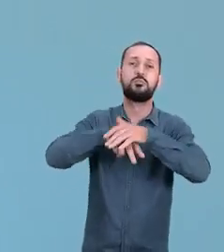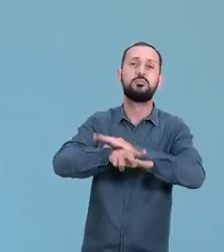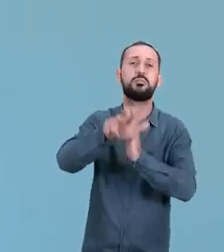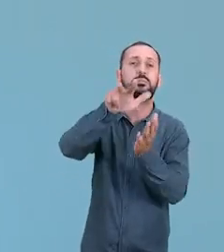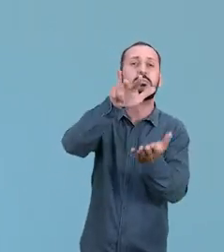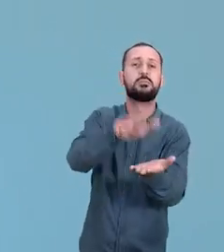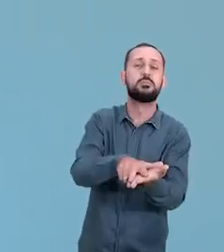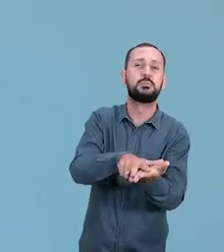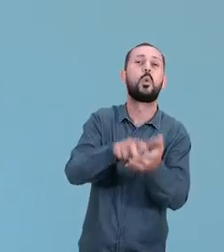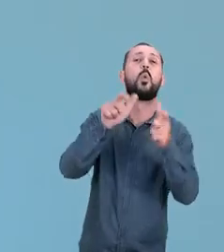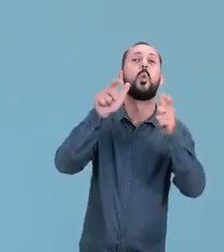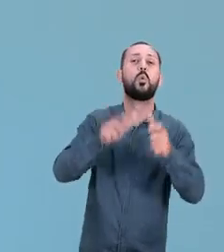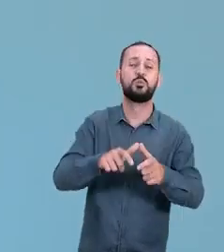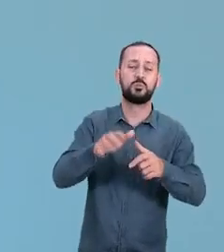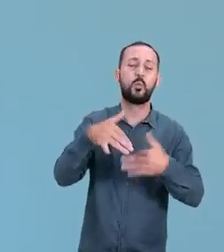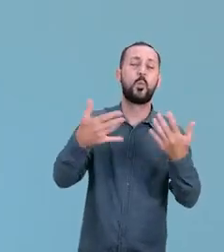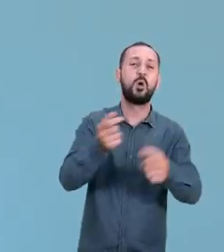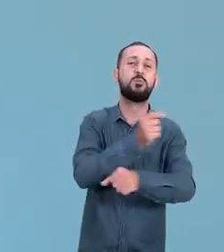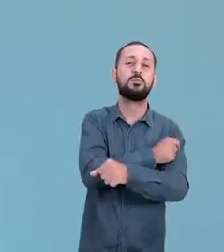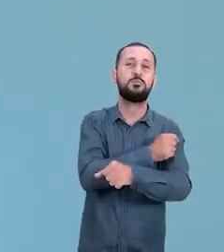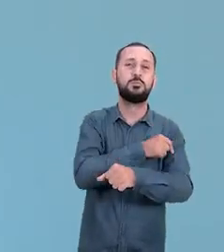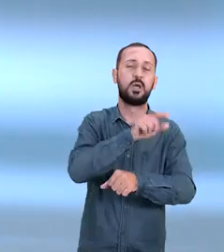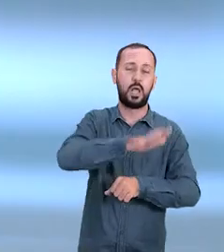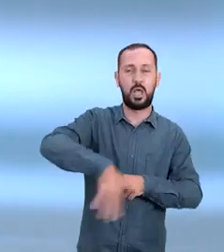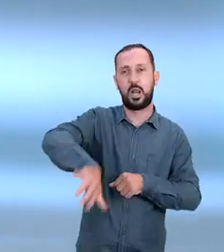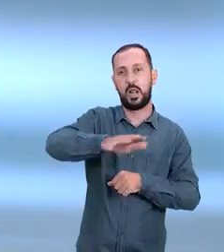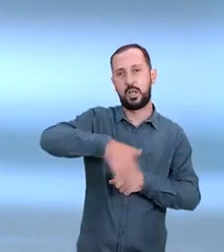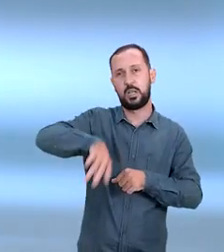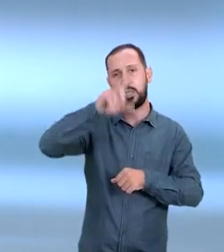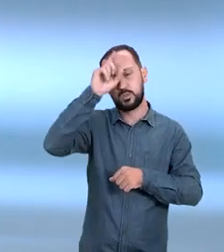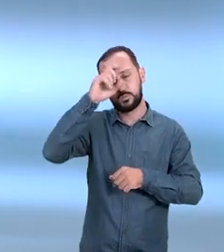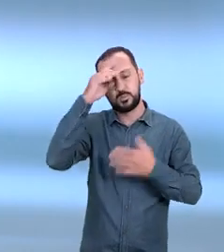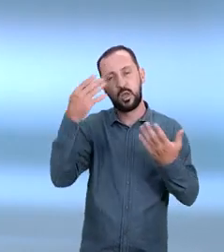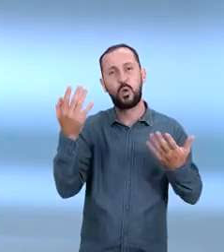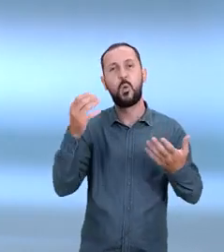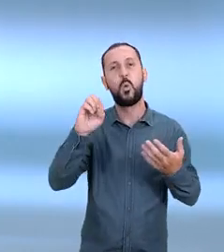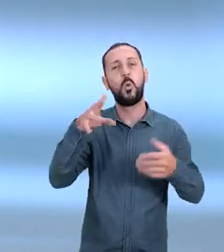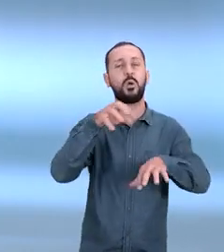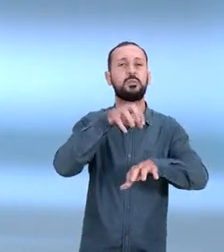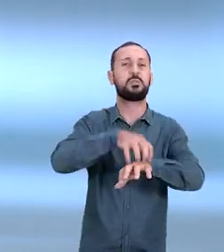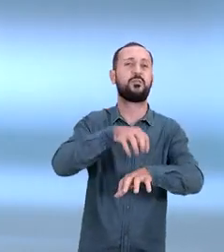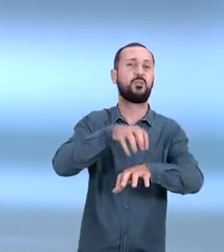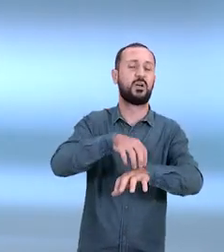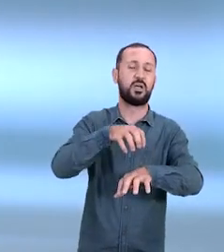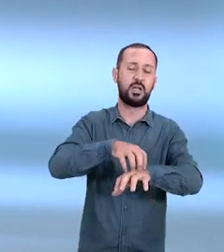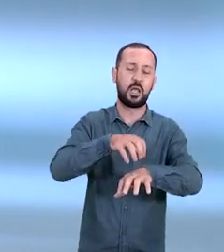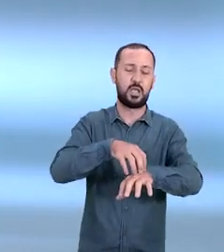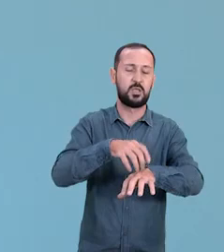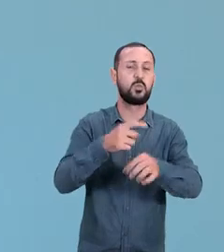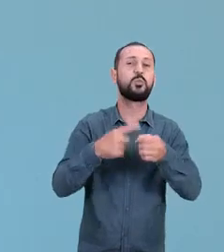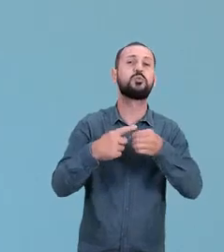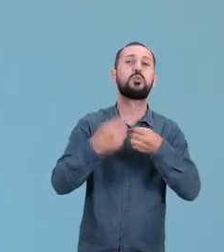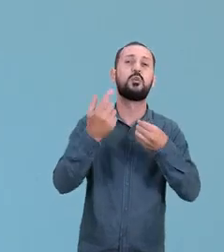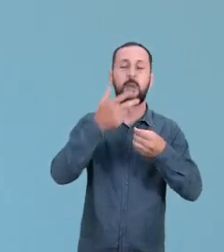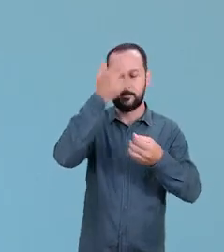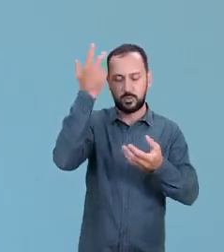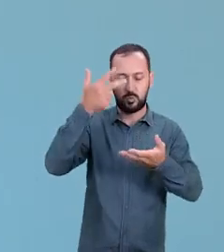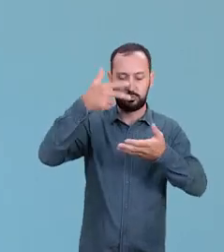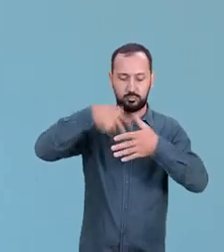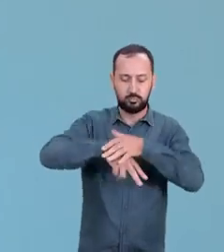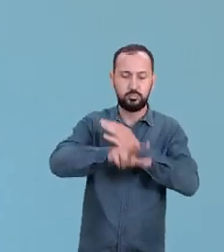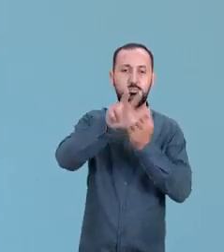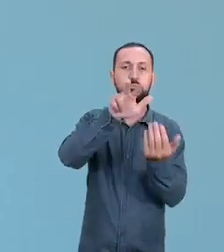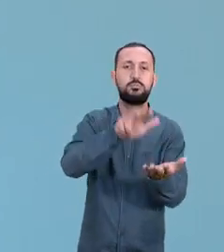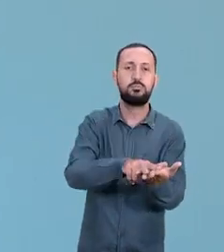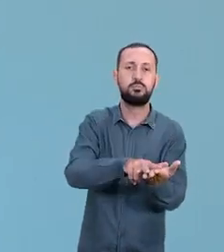Né? Qual que é a unidade de referência ali em Viema ou em Naviraí, por exemplo, para eu poder internar os pacientes. Só